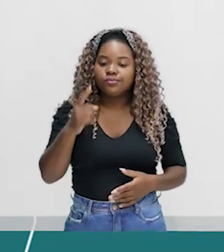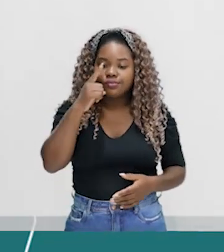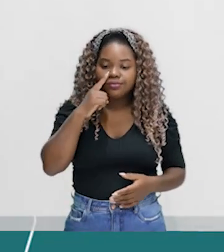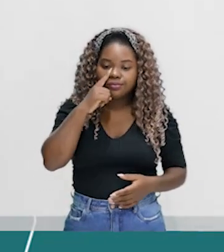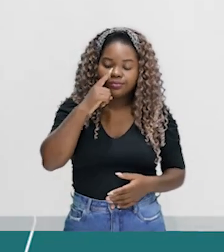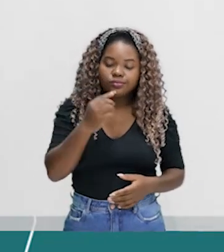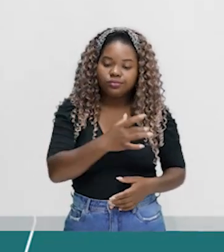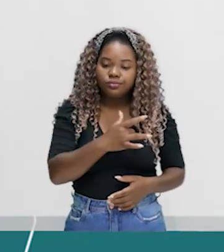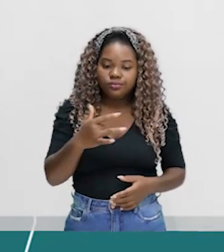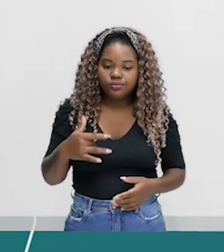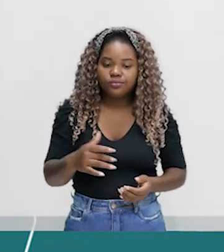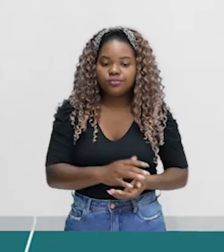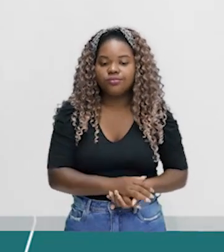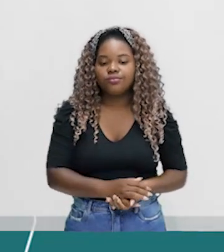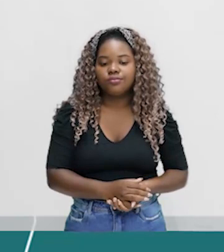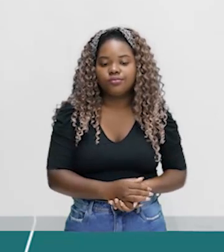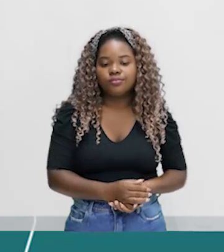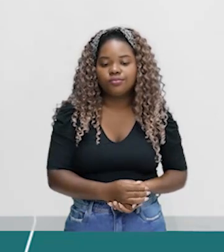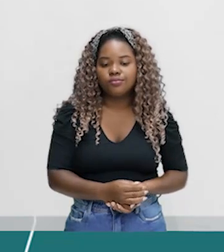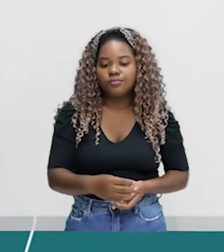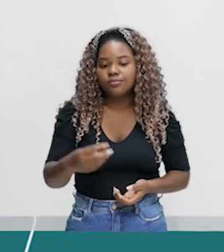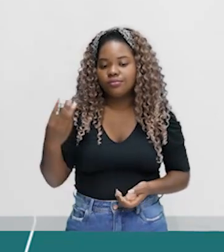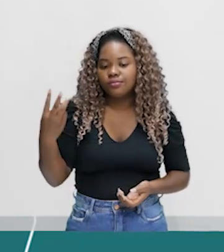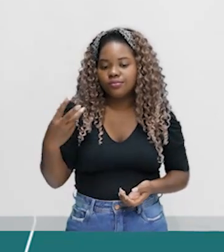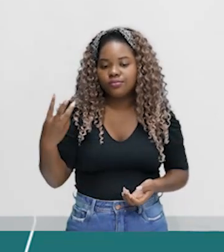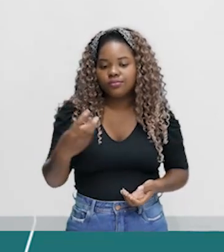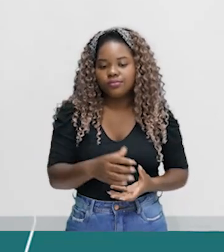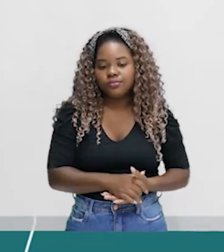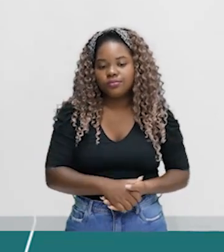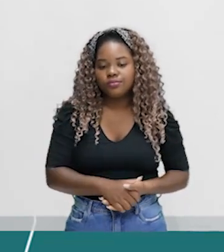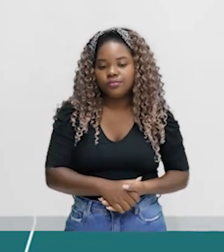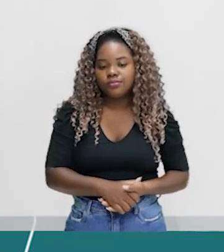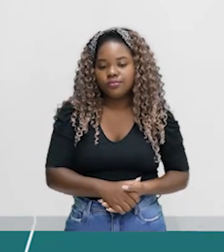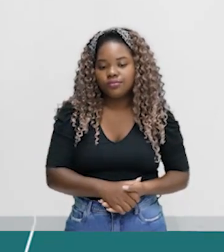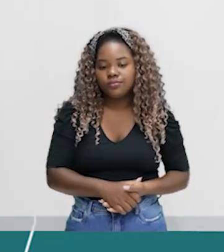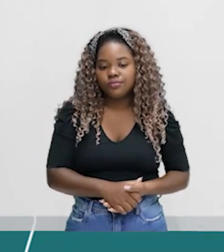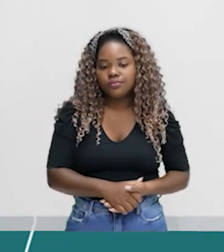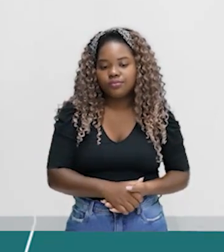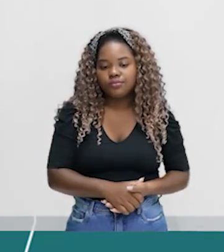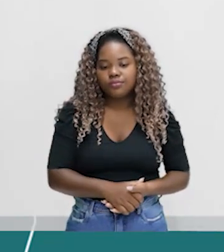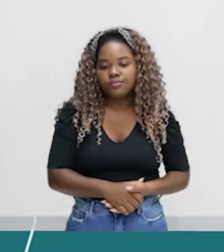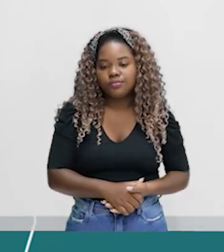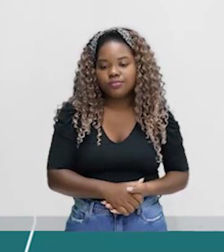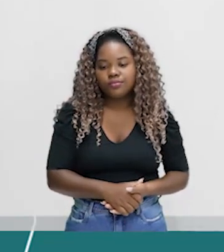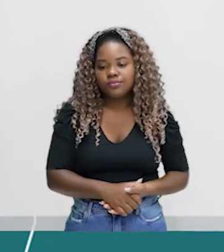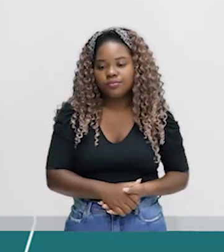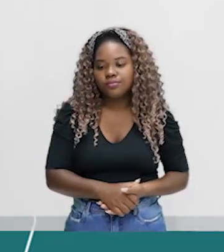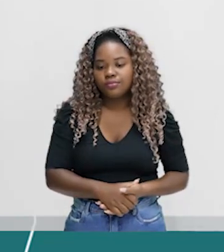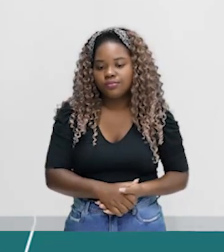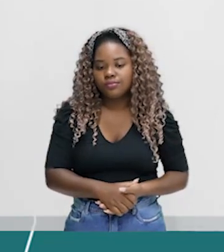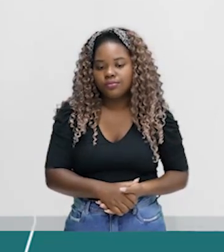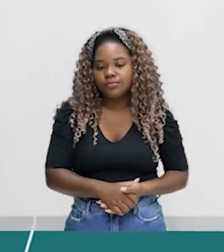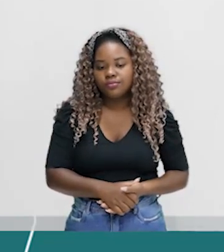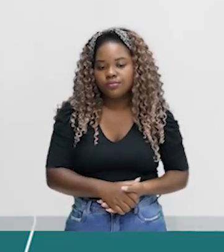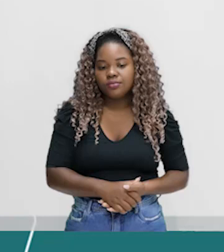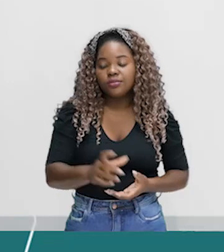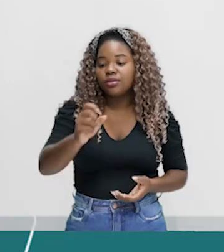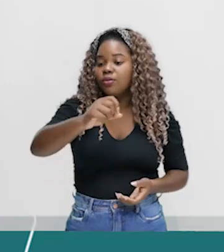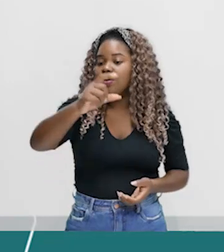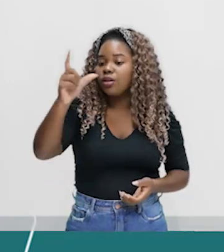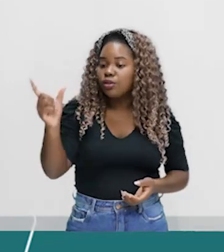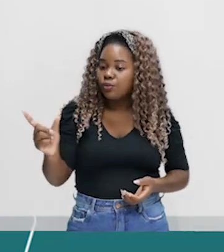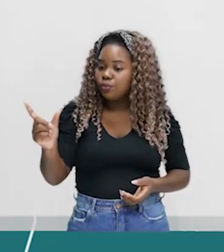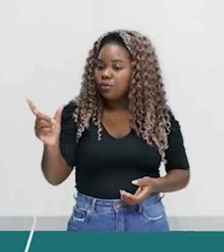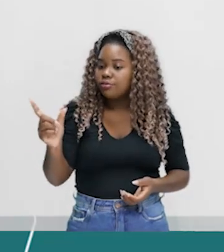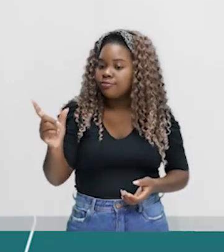tá? Nós temos, pessoal, uma lua para estabilizar as oscilações do nosso eixo. Tá? A lua não